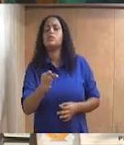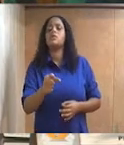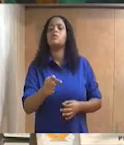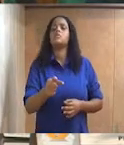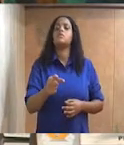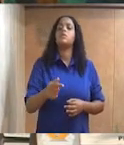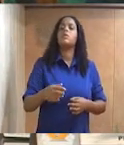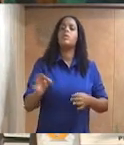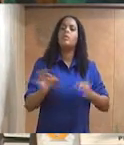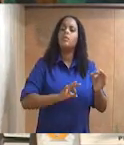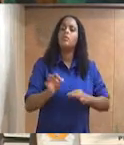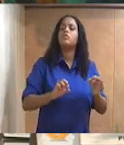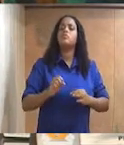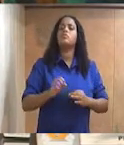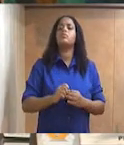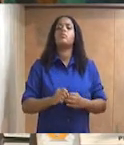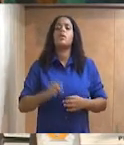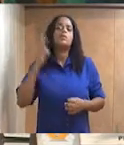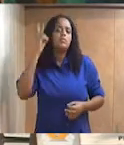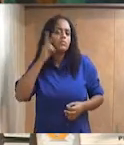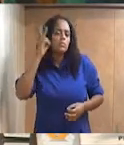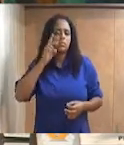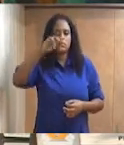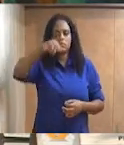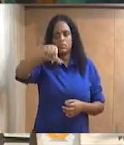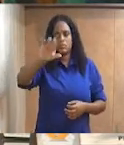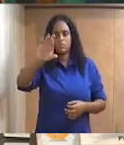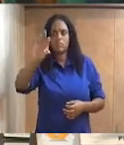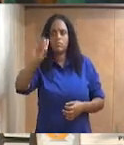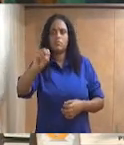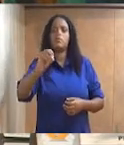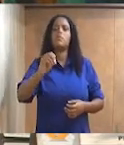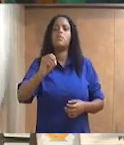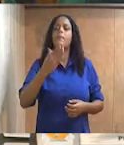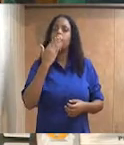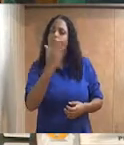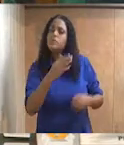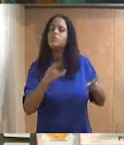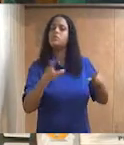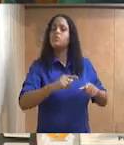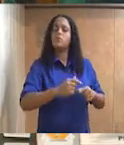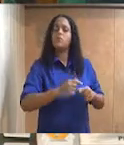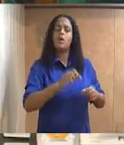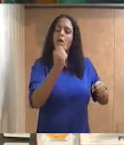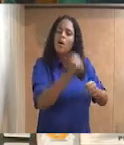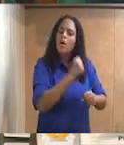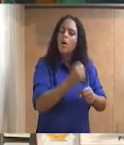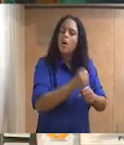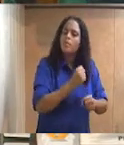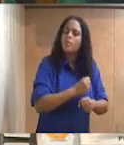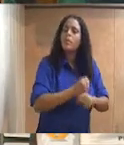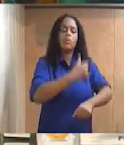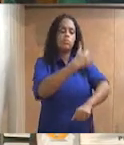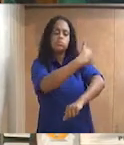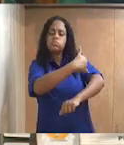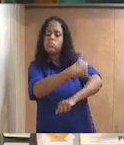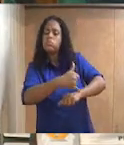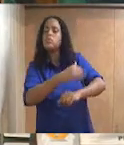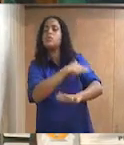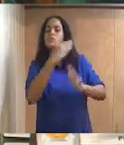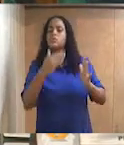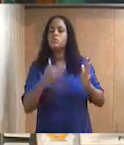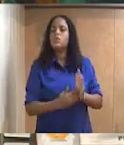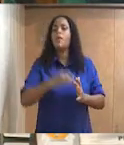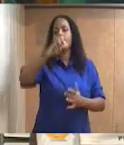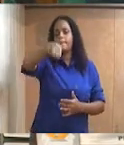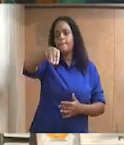6.246/2016, do excelentíssimo senhor vereador Marcelo de Soldino, solicitando ao excelentíssimo senhor prefeito obras de recapeamento asfáltico em toda a extensão da rua